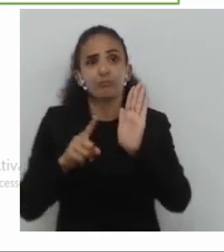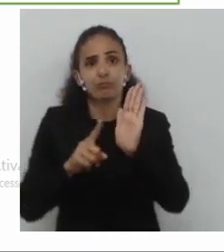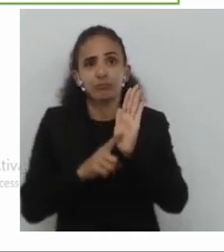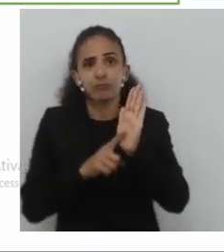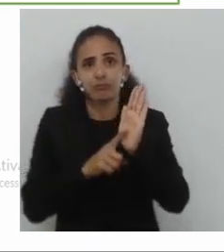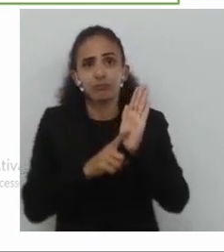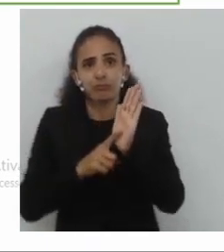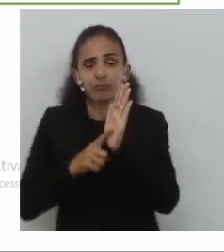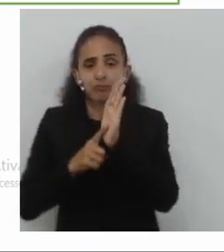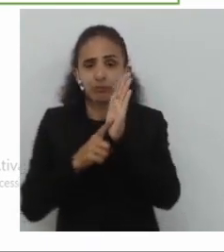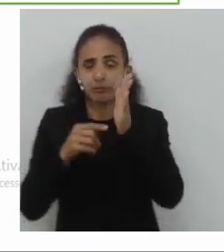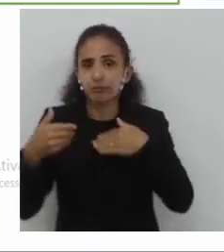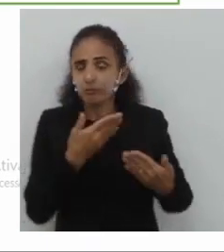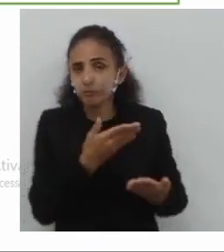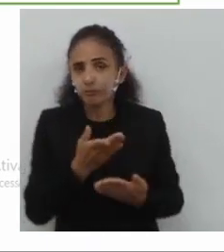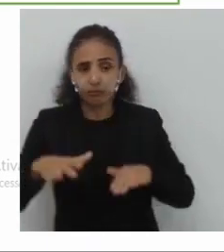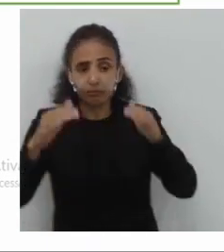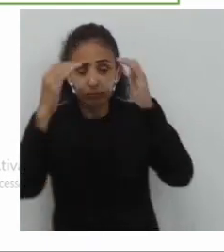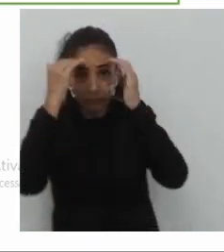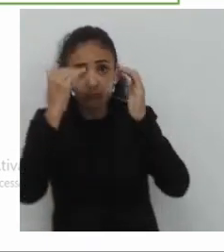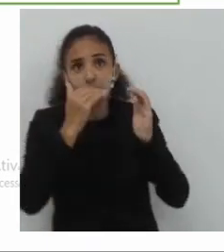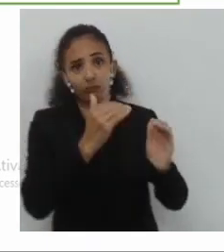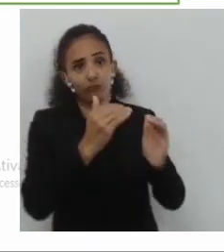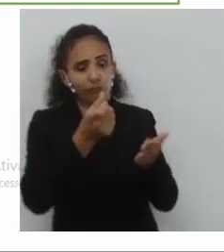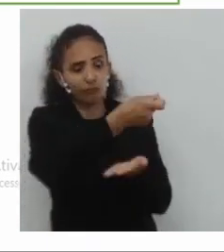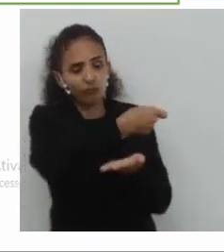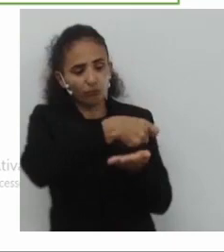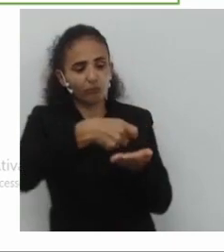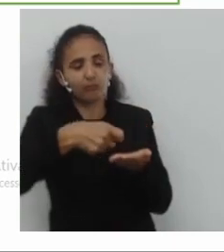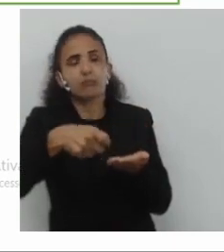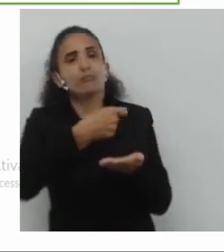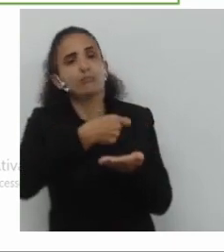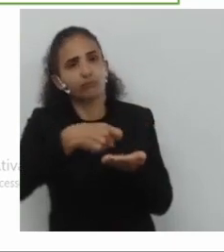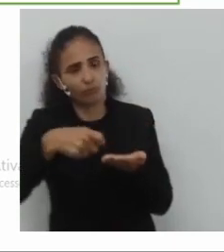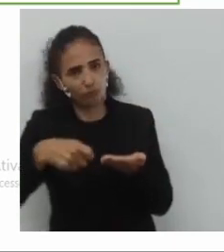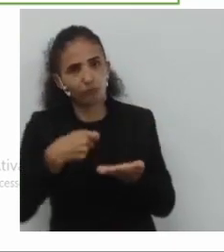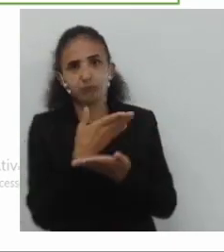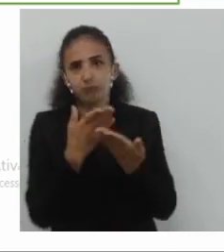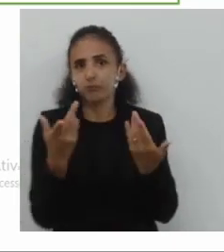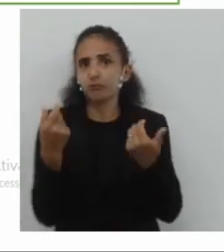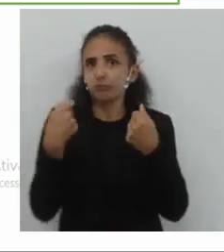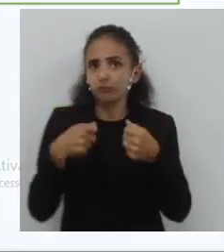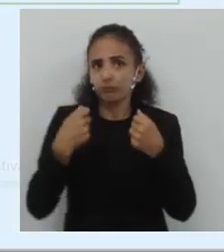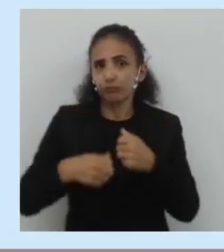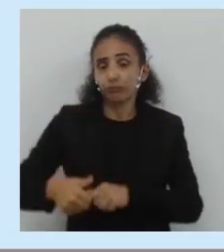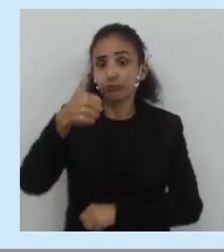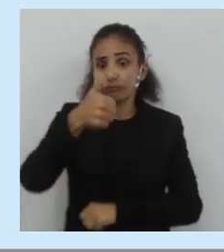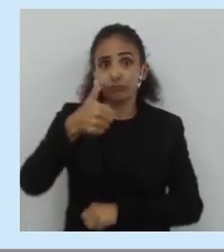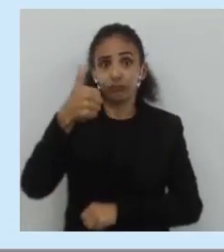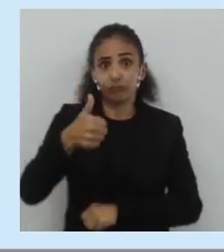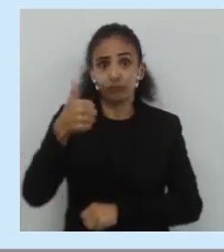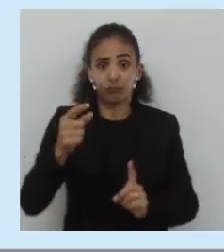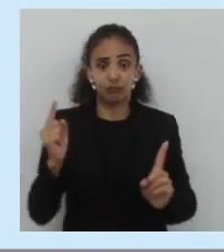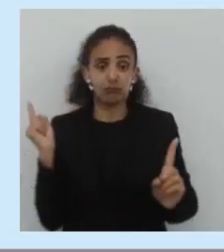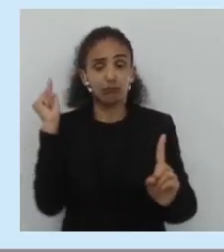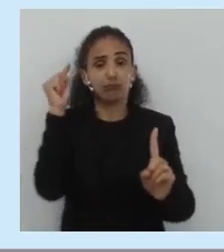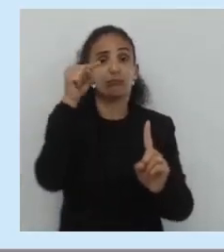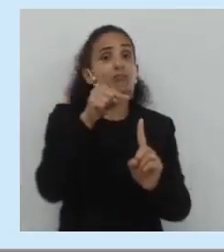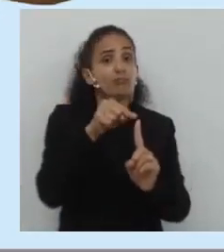seguir para a tomada de nota, de eficiente. Vejam só, vou mostrar a vocês 11